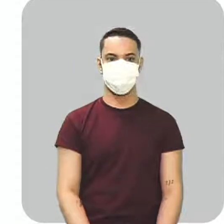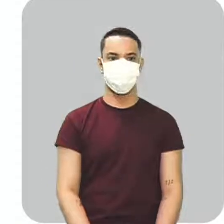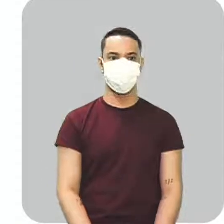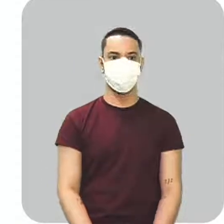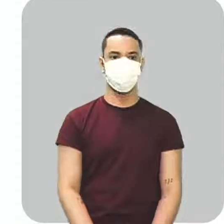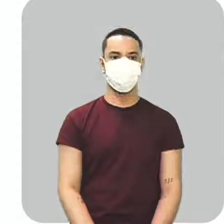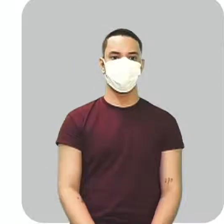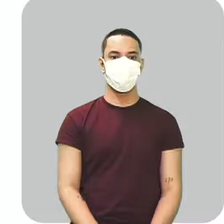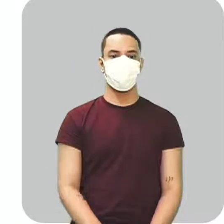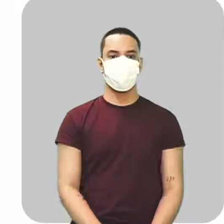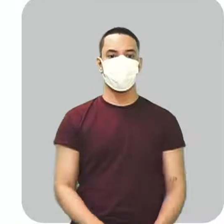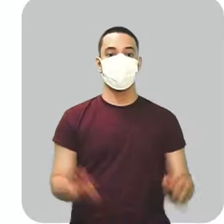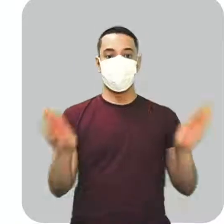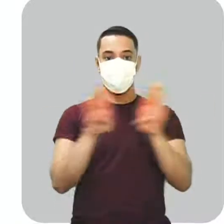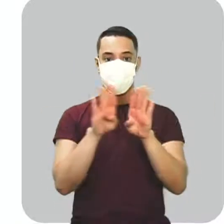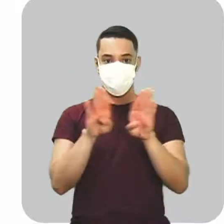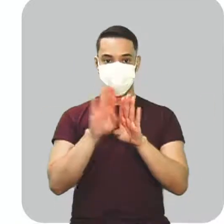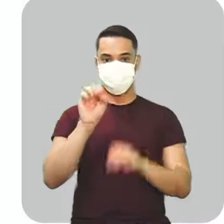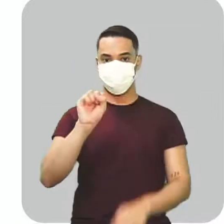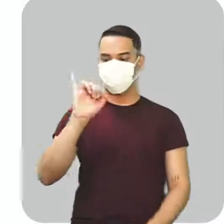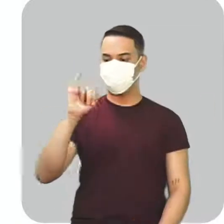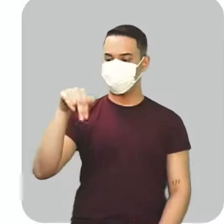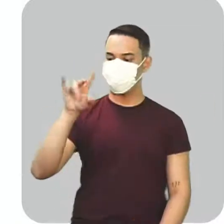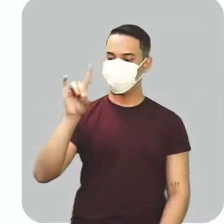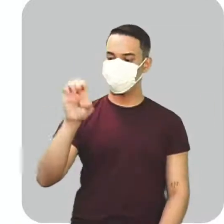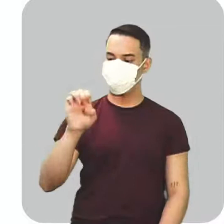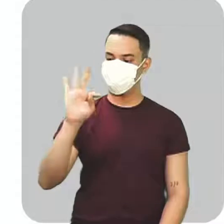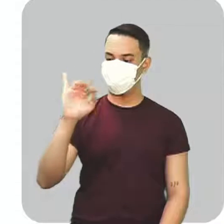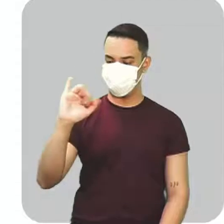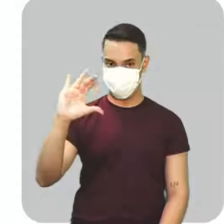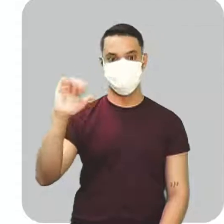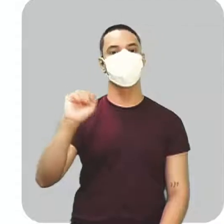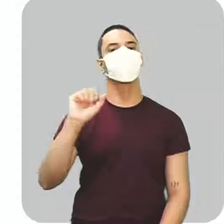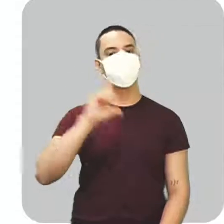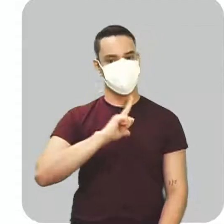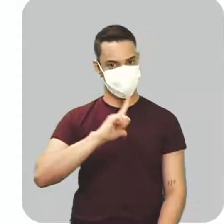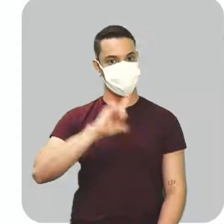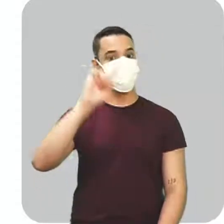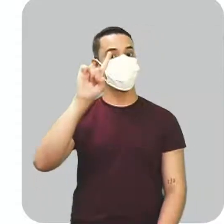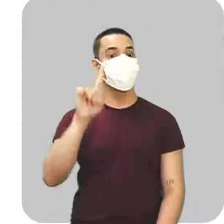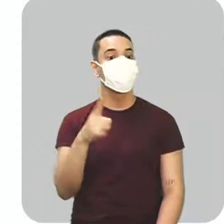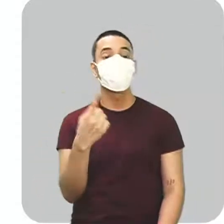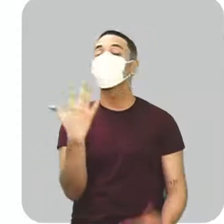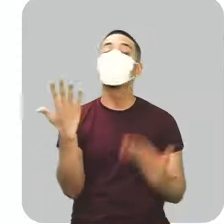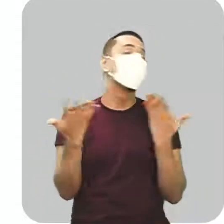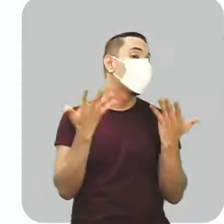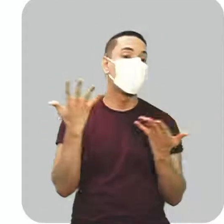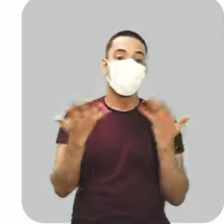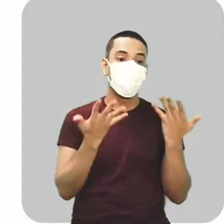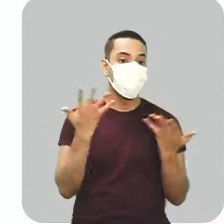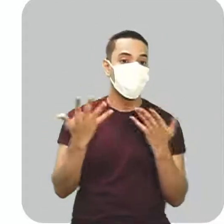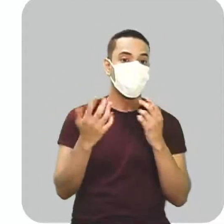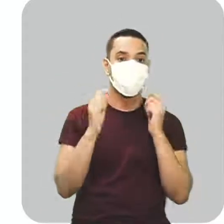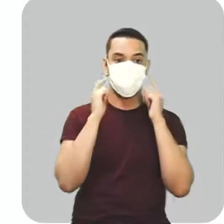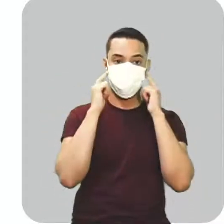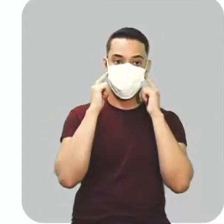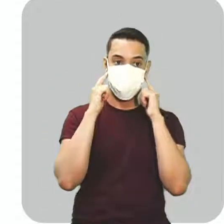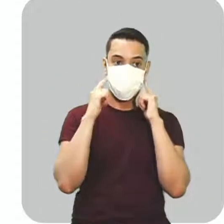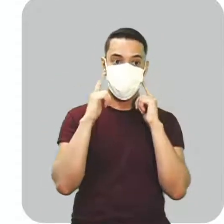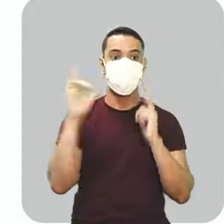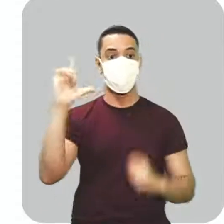As coordenadas sindéticas recebem a vírgula. Quando? Ora